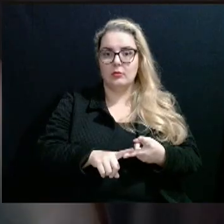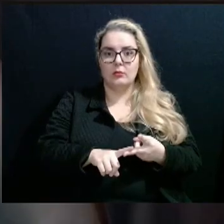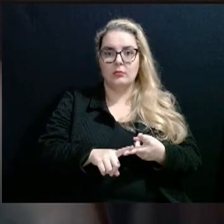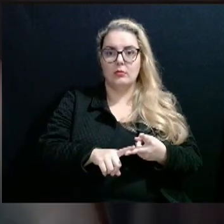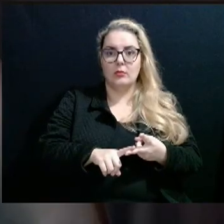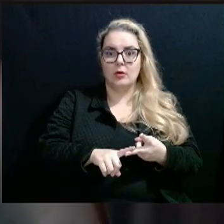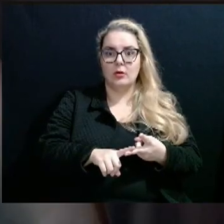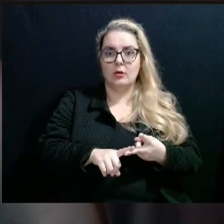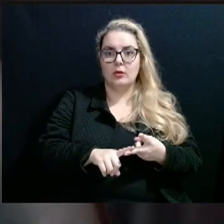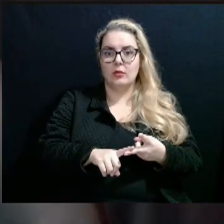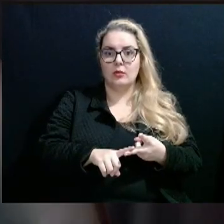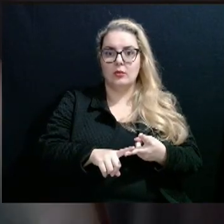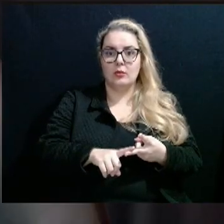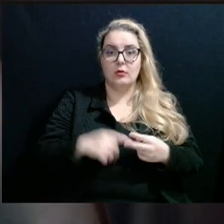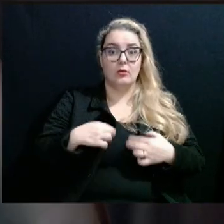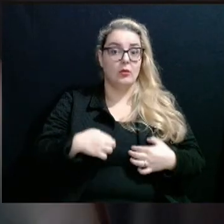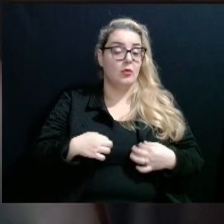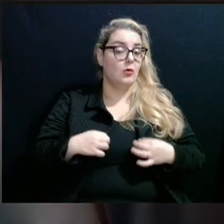vestuário,